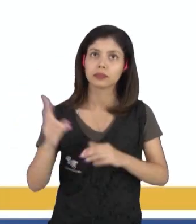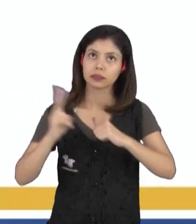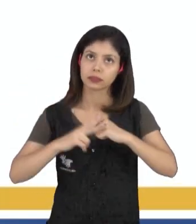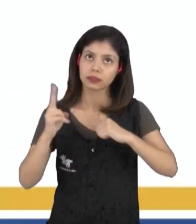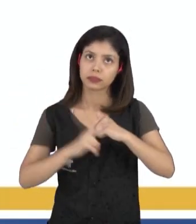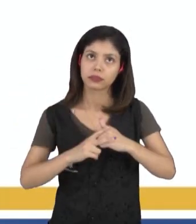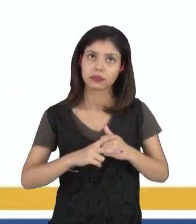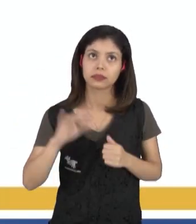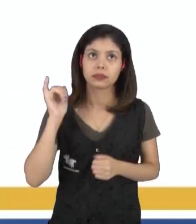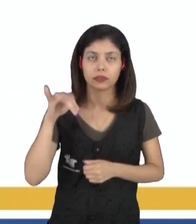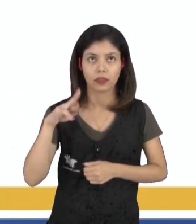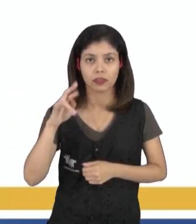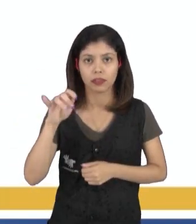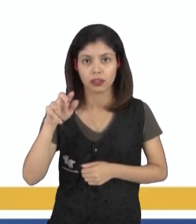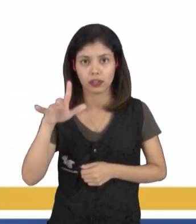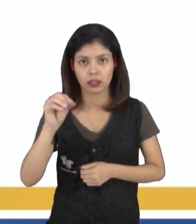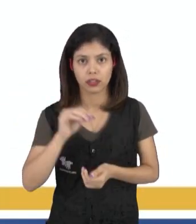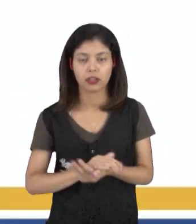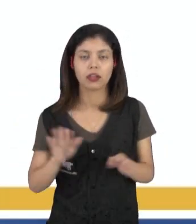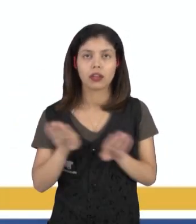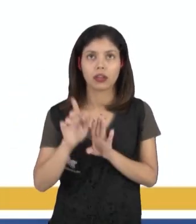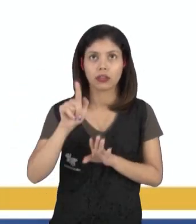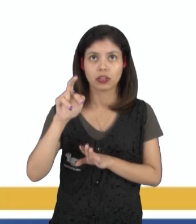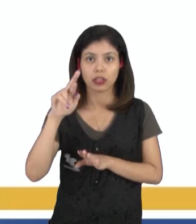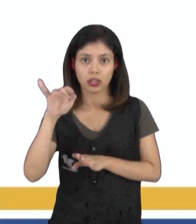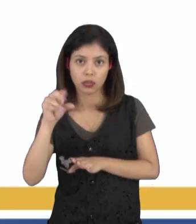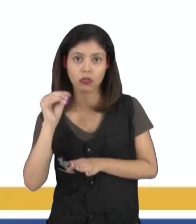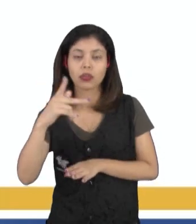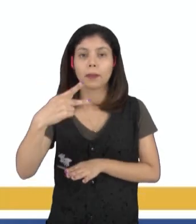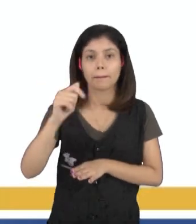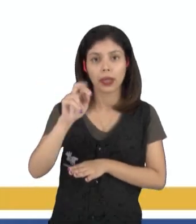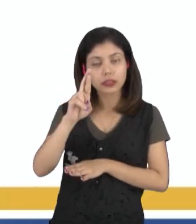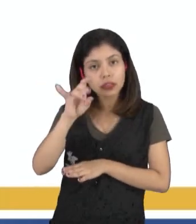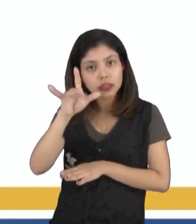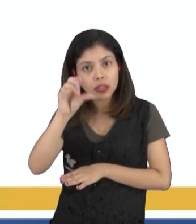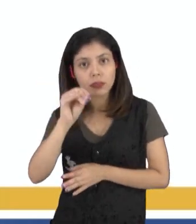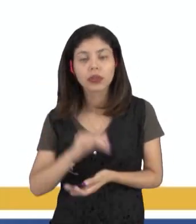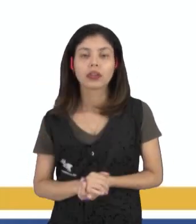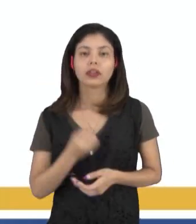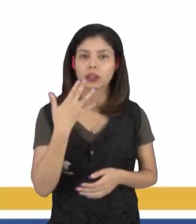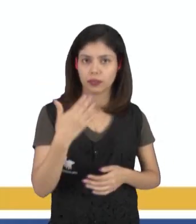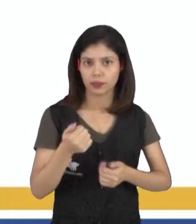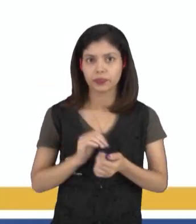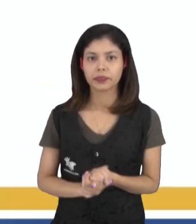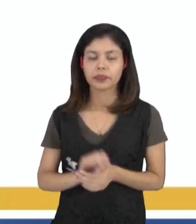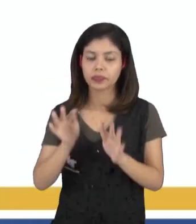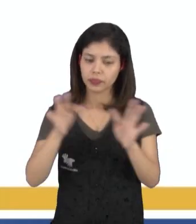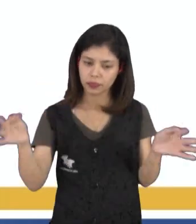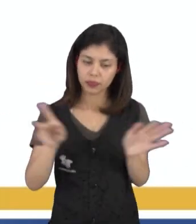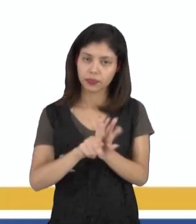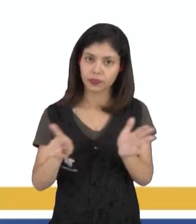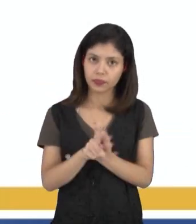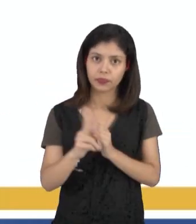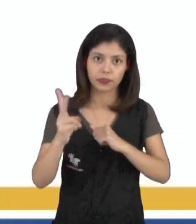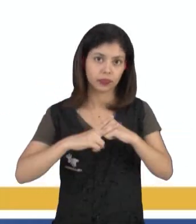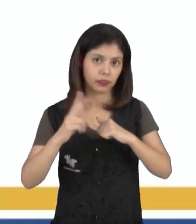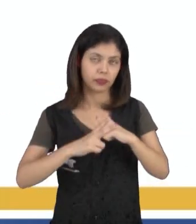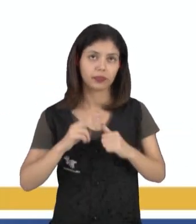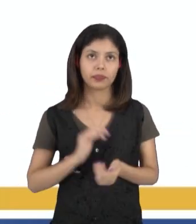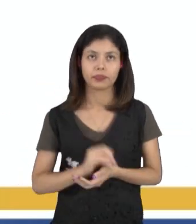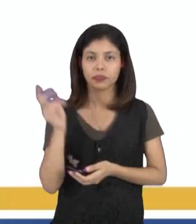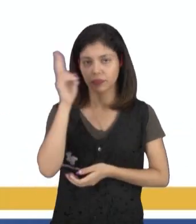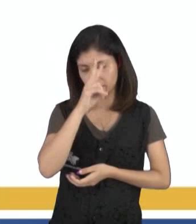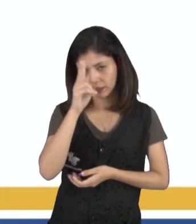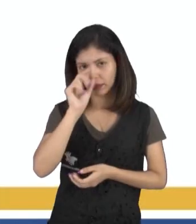no infinitivo, no gerúndio e no particípio, tá bom? São as formas nominais do verbo.